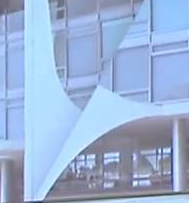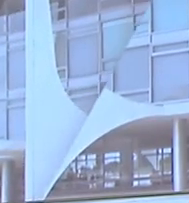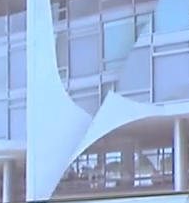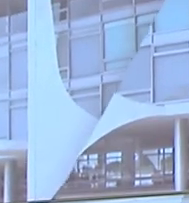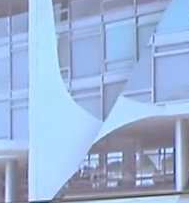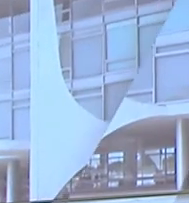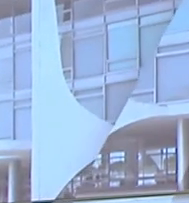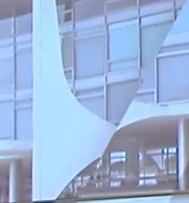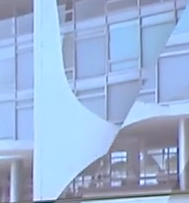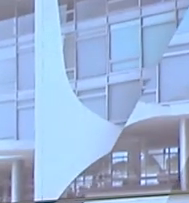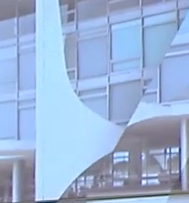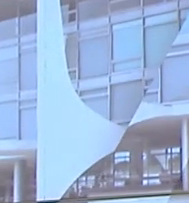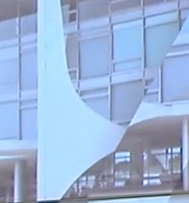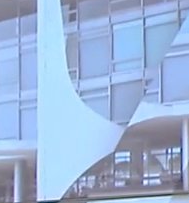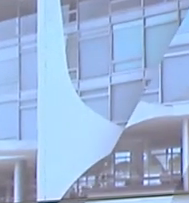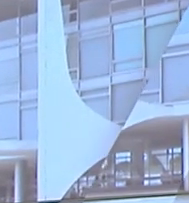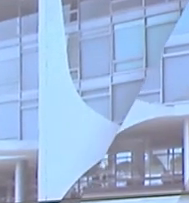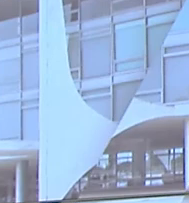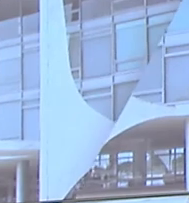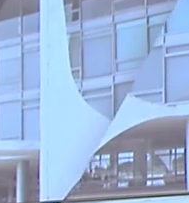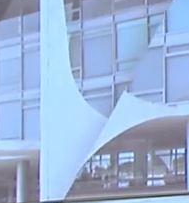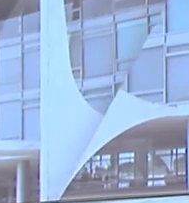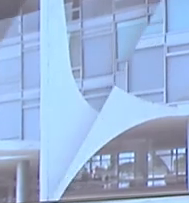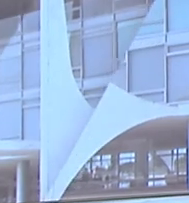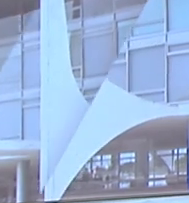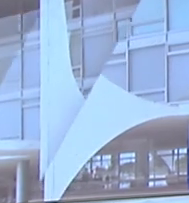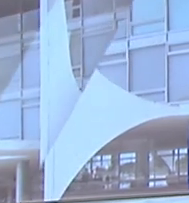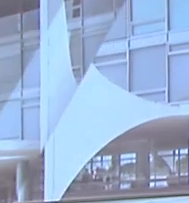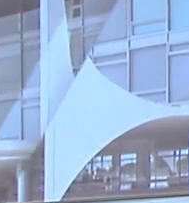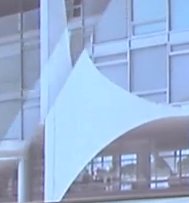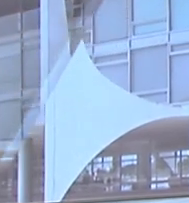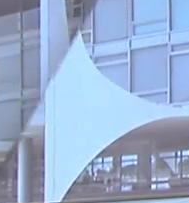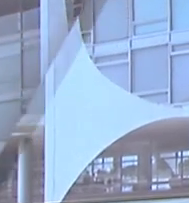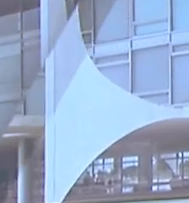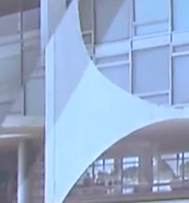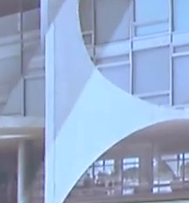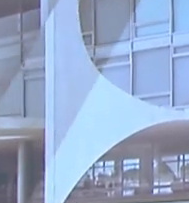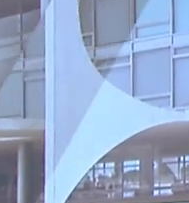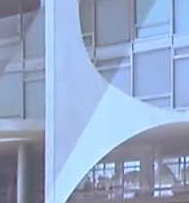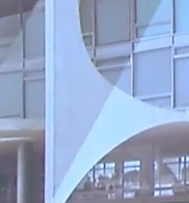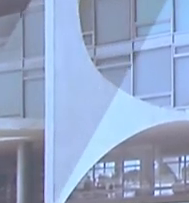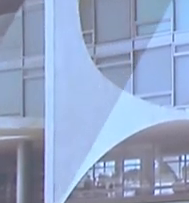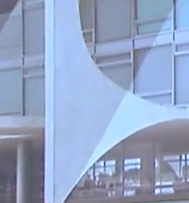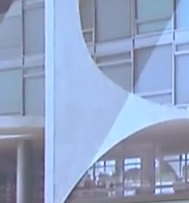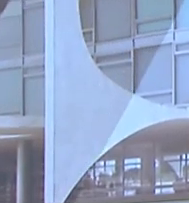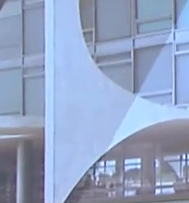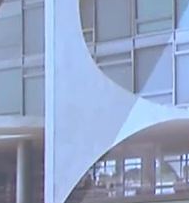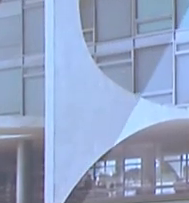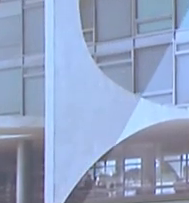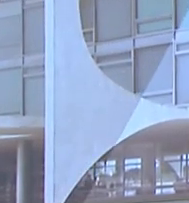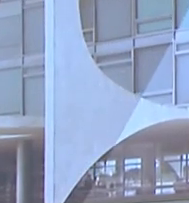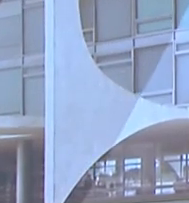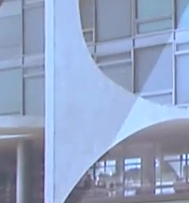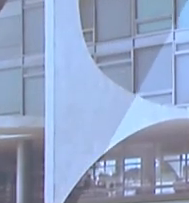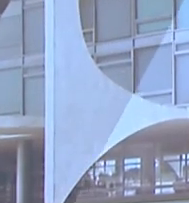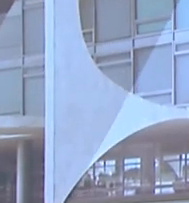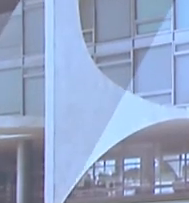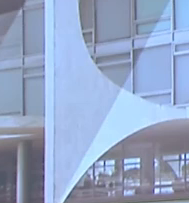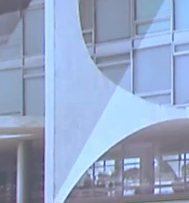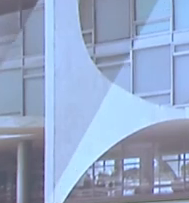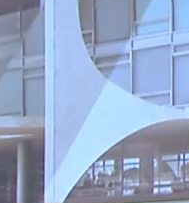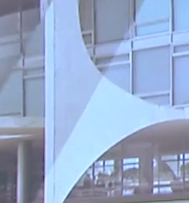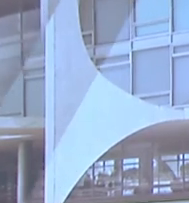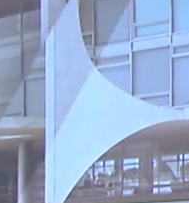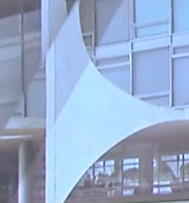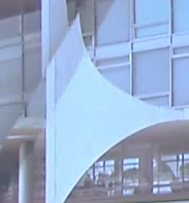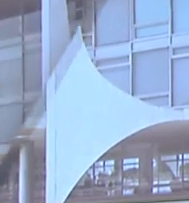o evento, o presidente afirmou que o país está crescendo com responsabilidade social e fiscal. Michel Temer também voltou